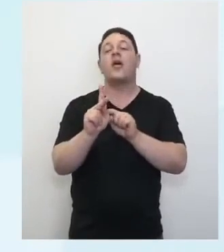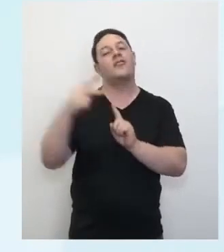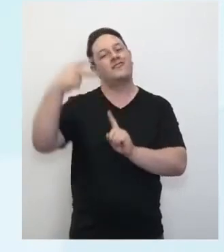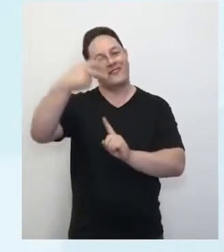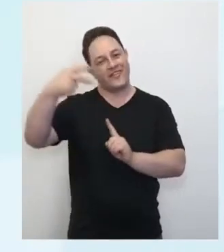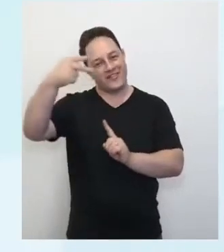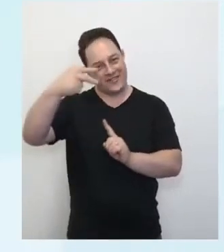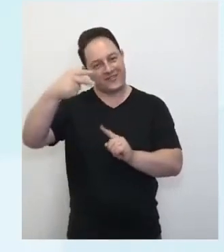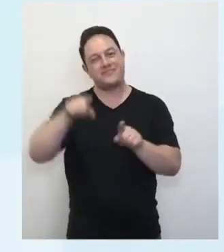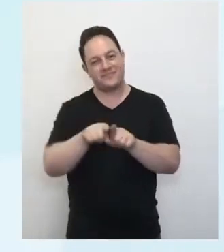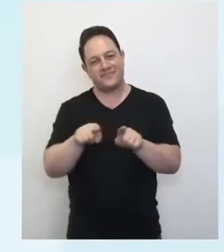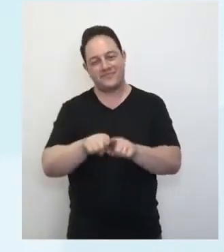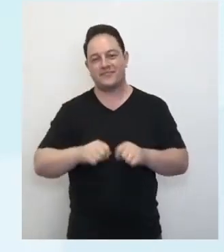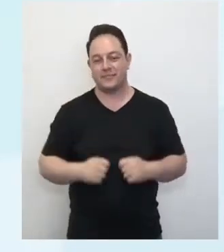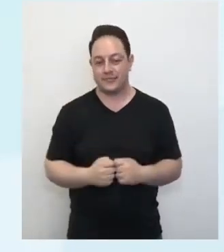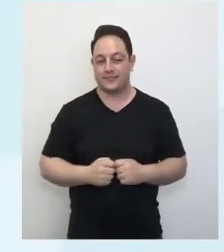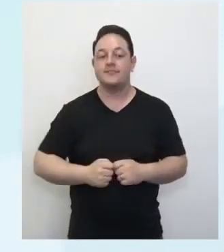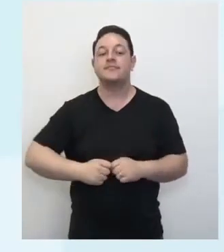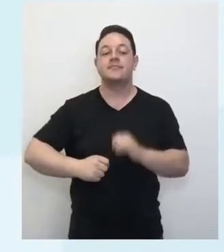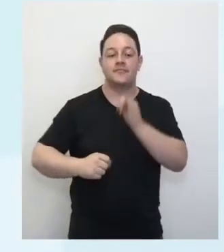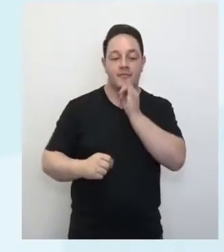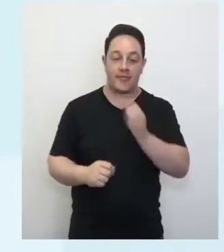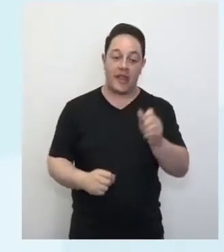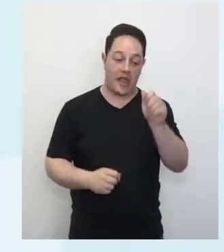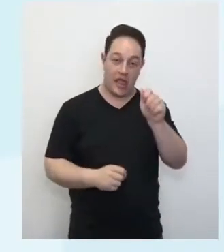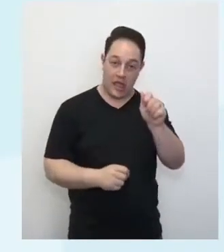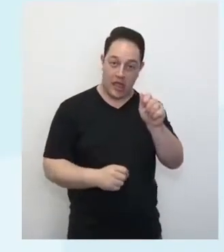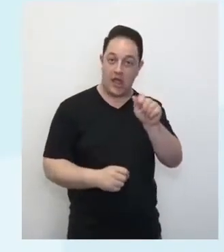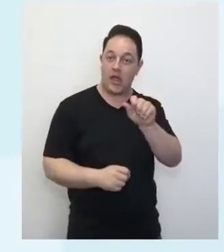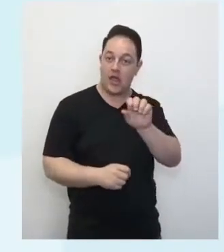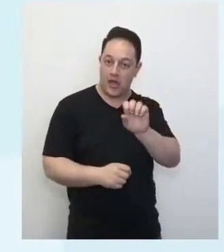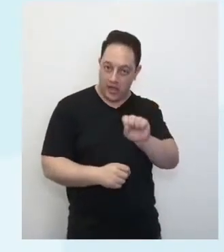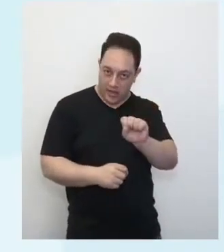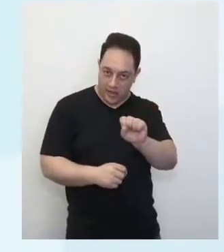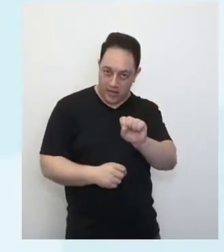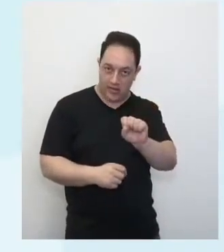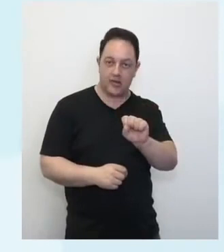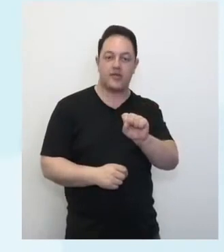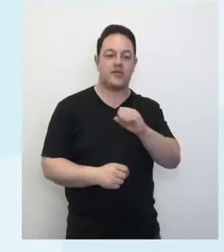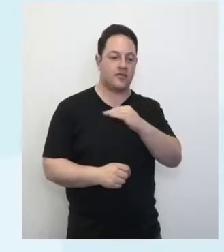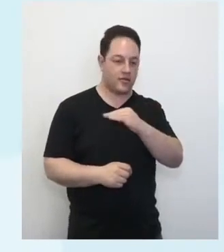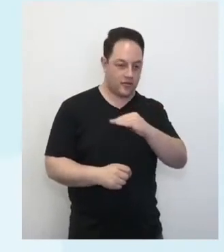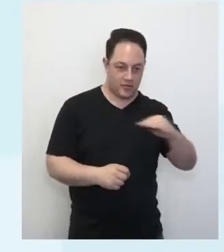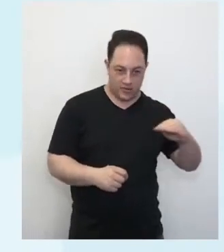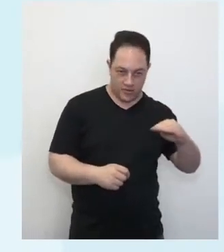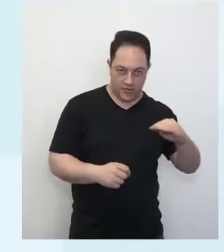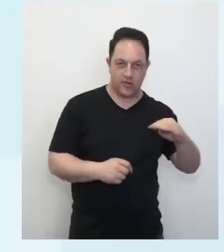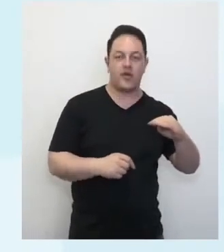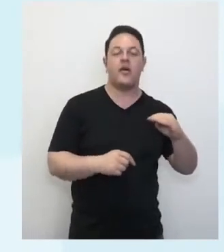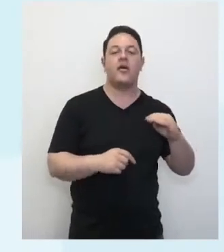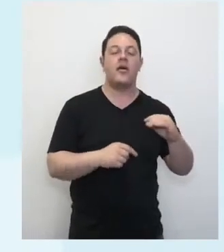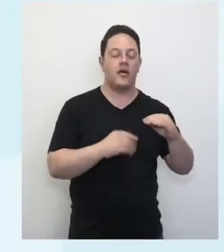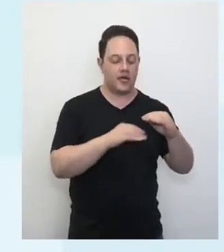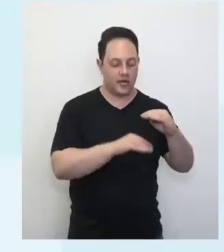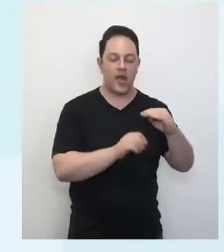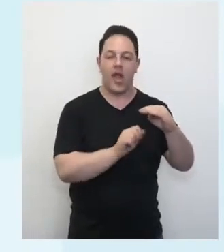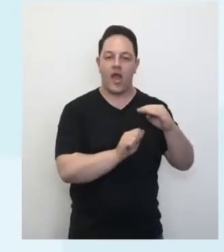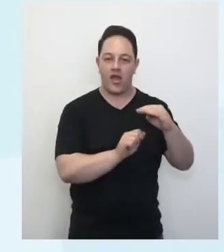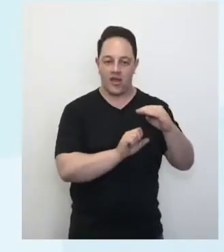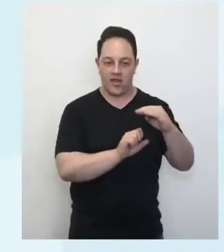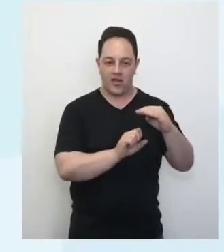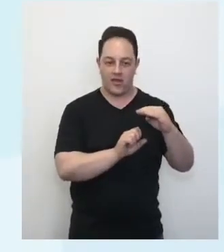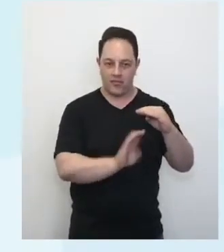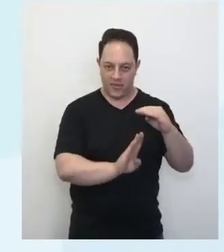ao quadrado então seu devido a área da seção que é o corte pela área da base